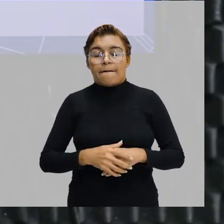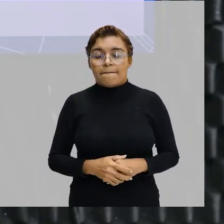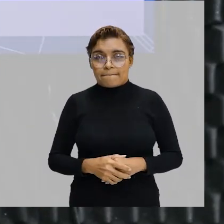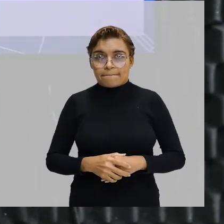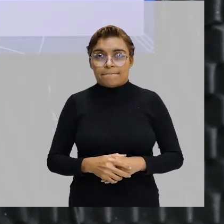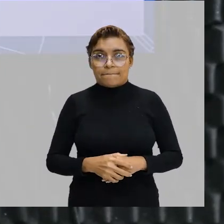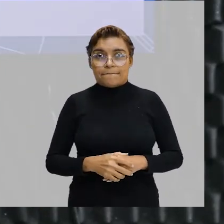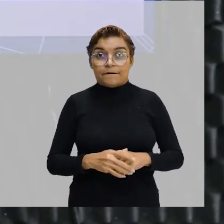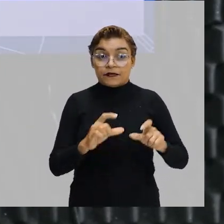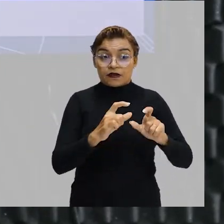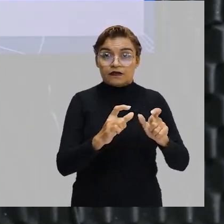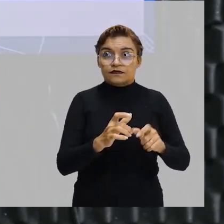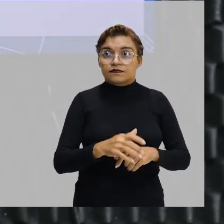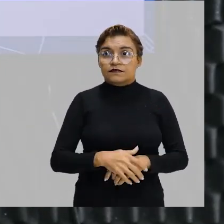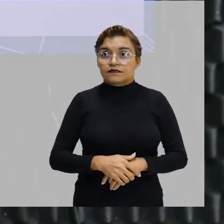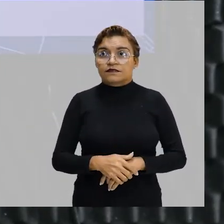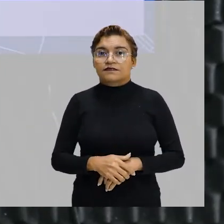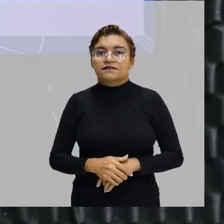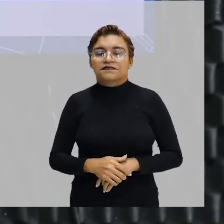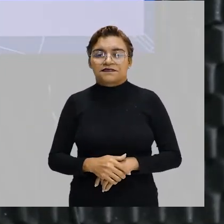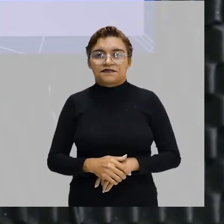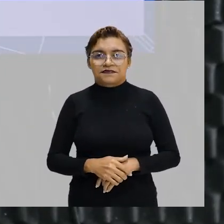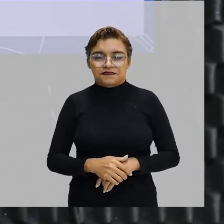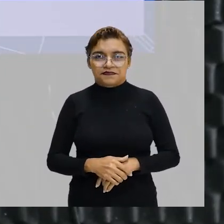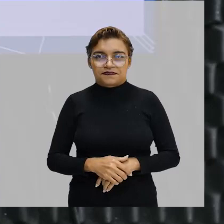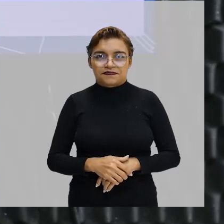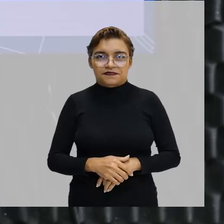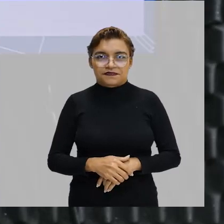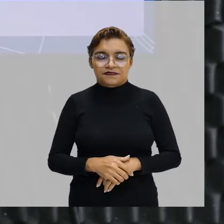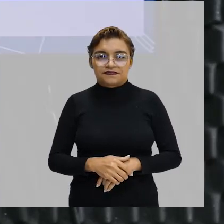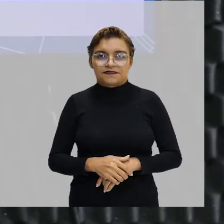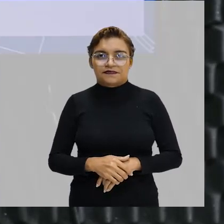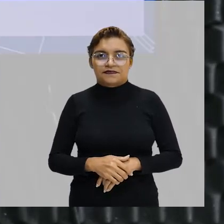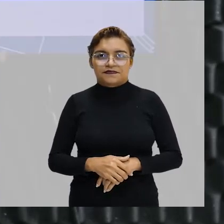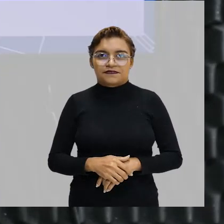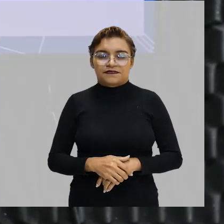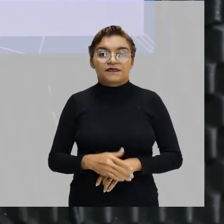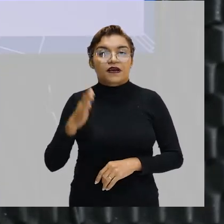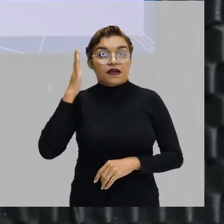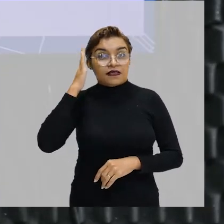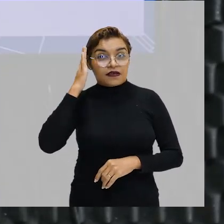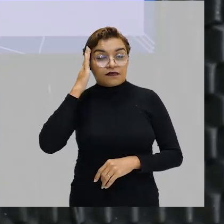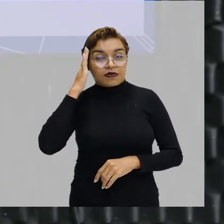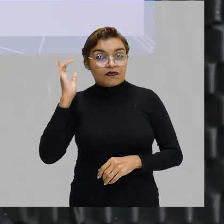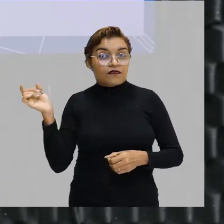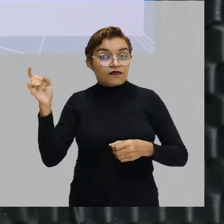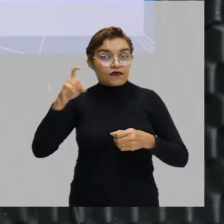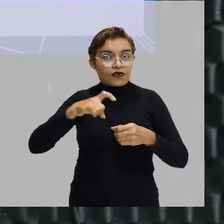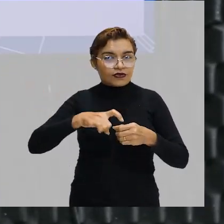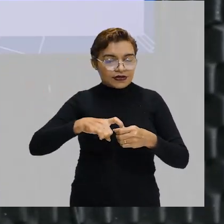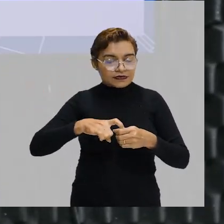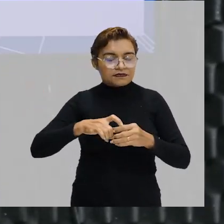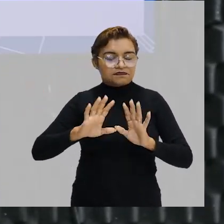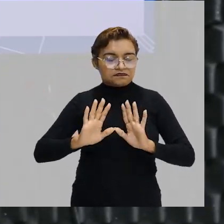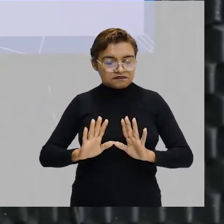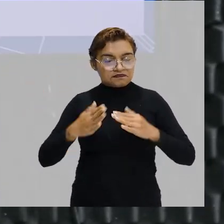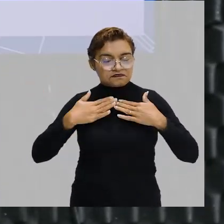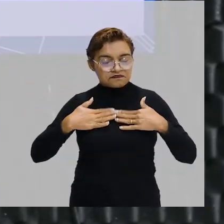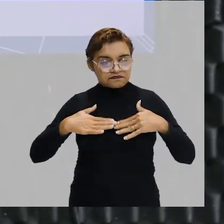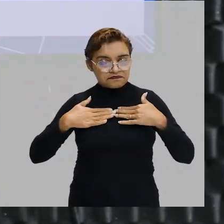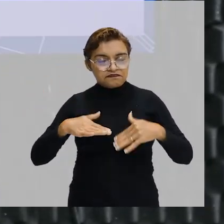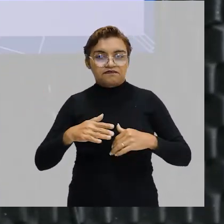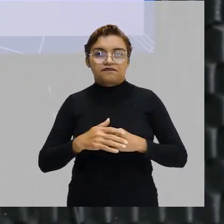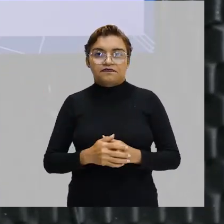onde as orações vão se ligar. Peraí, deixa eu reformular minha frase. Bom, voltando para não ficar confuso, eu falei muito rápido. Se eu sei que no